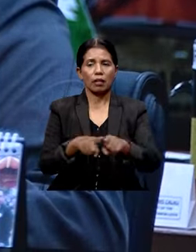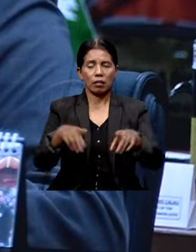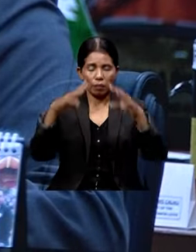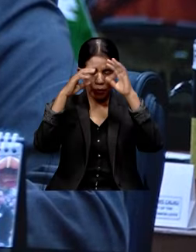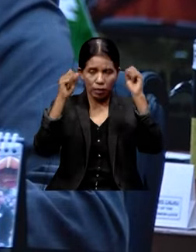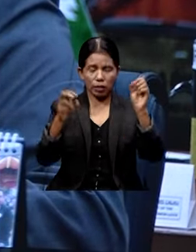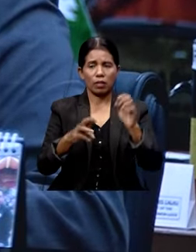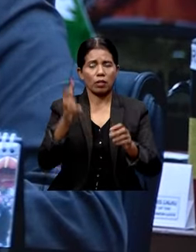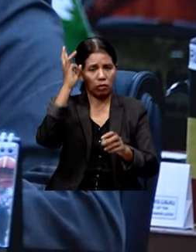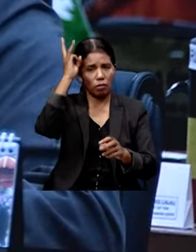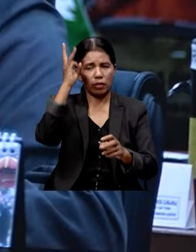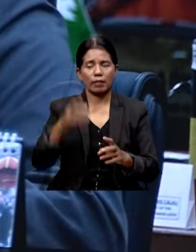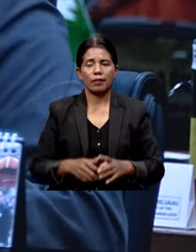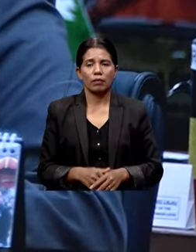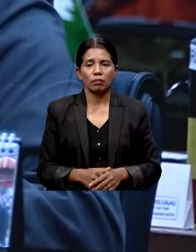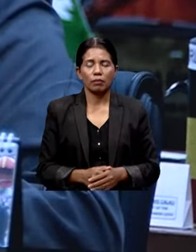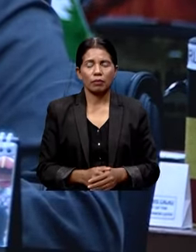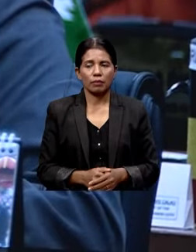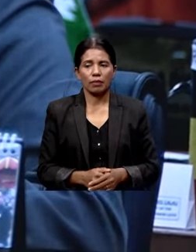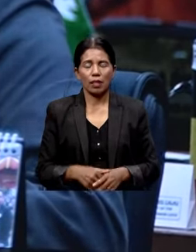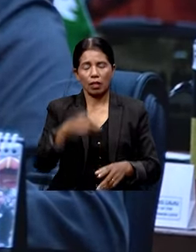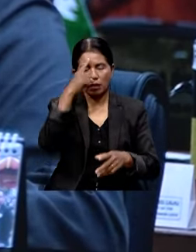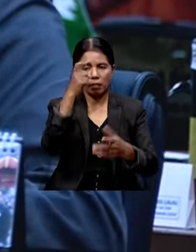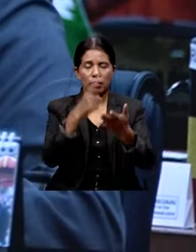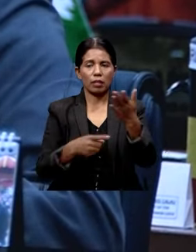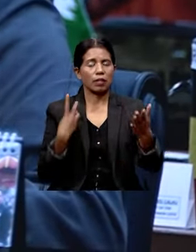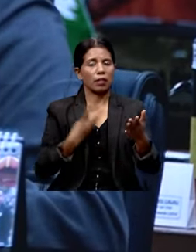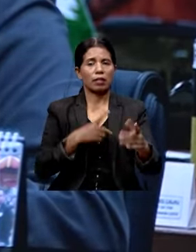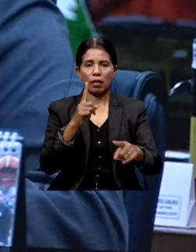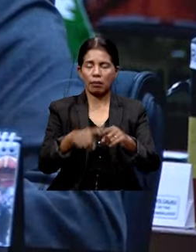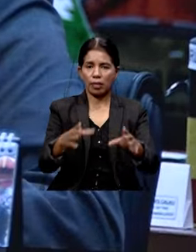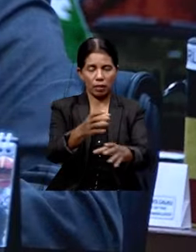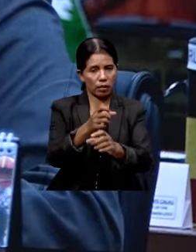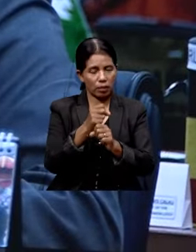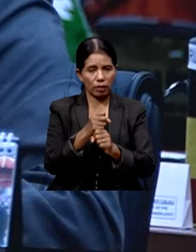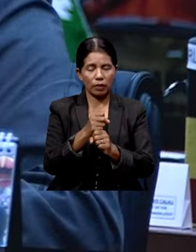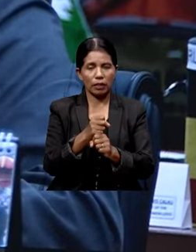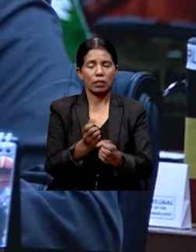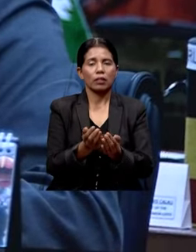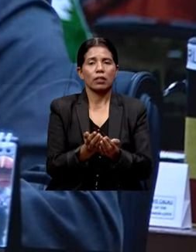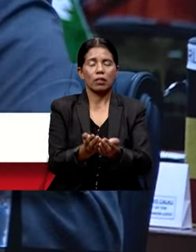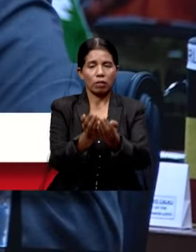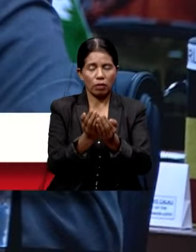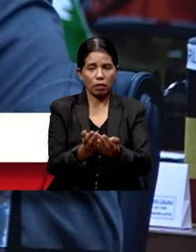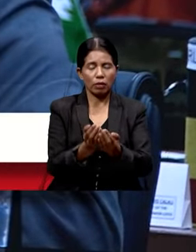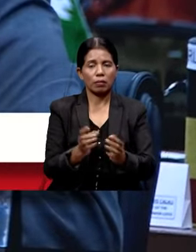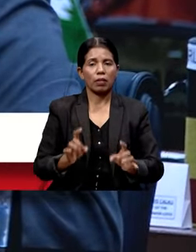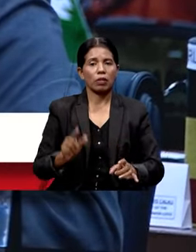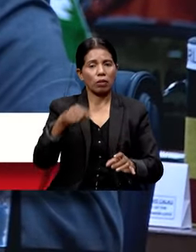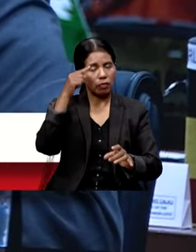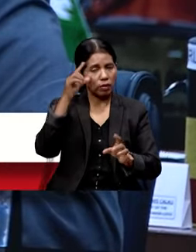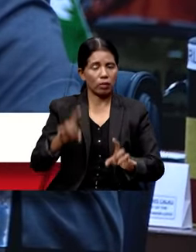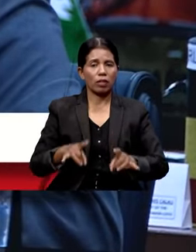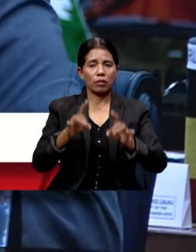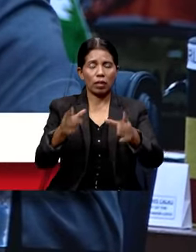do povo, preocupa. Também sabe que a Itália Belissimo, Rua no que é uma oferta maíta e tinha